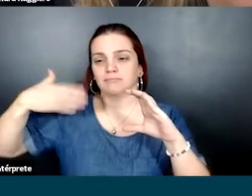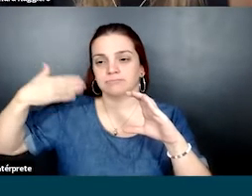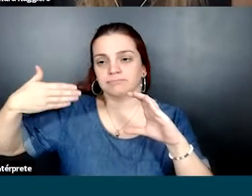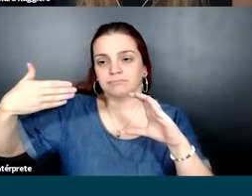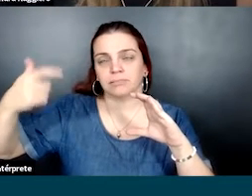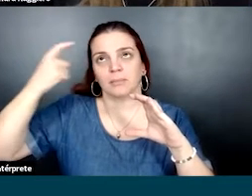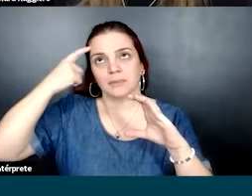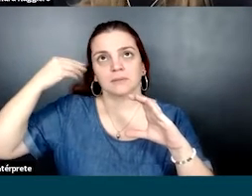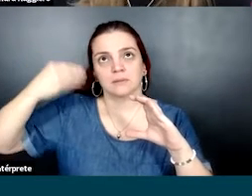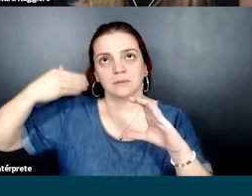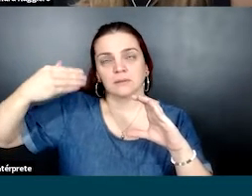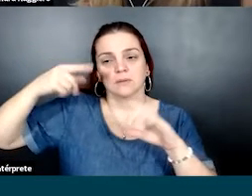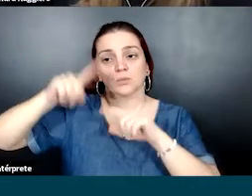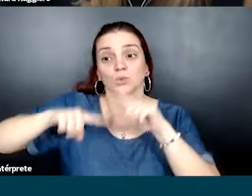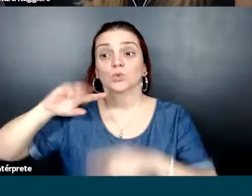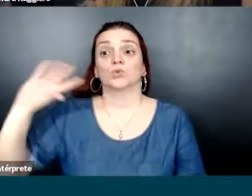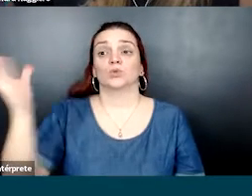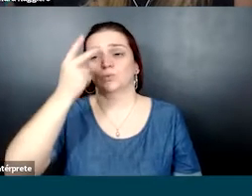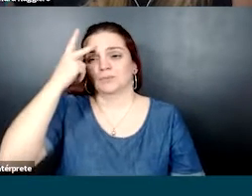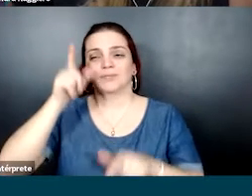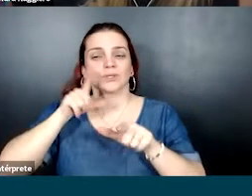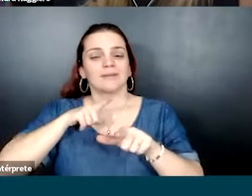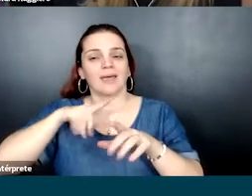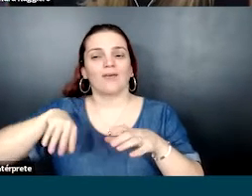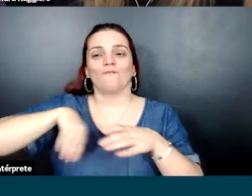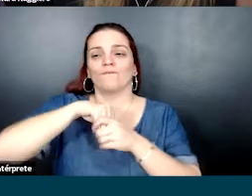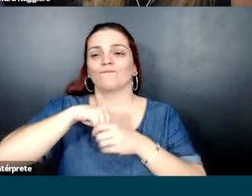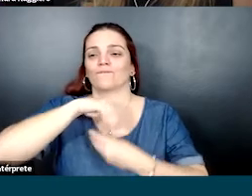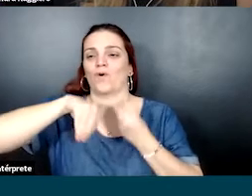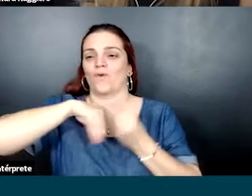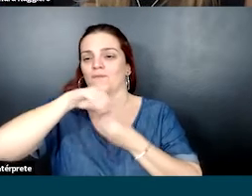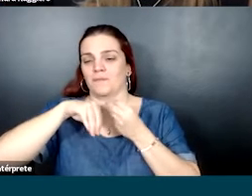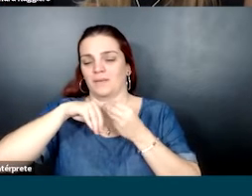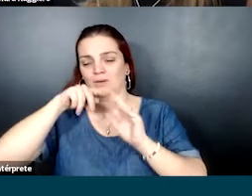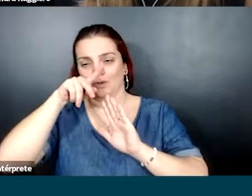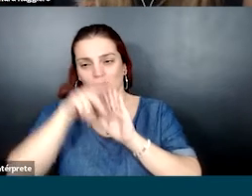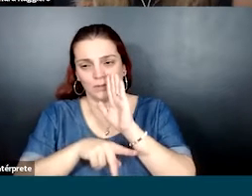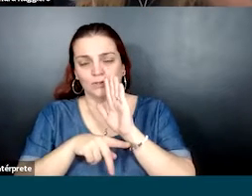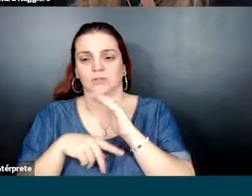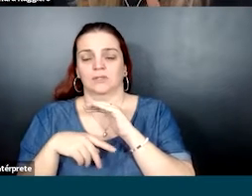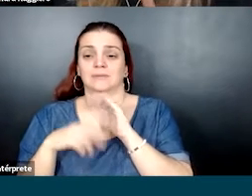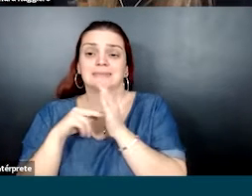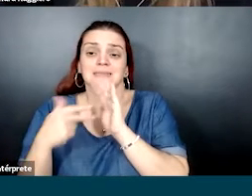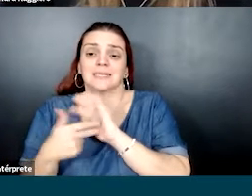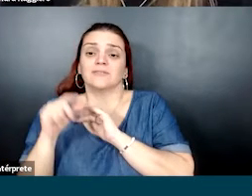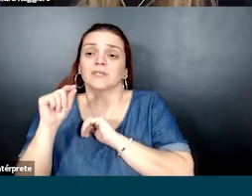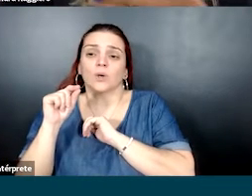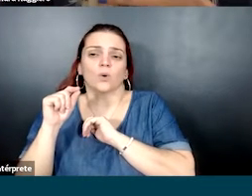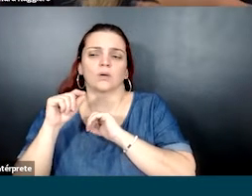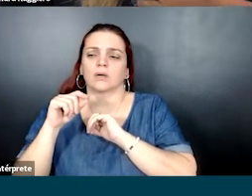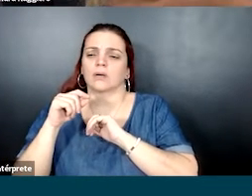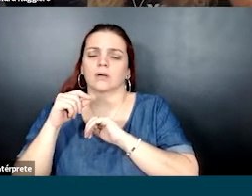longo de cada fase, com todos os envolvidos no projeto. Fazendo com que, a todo